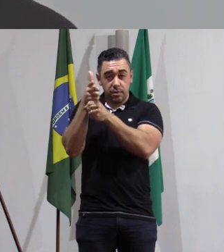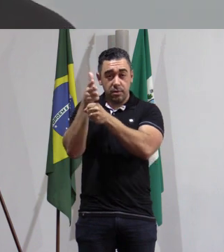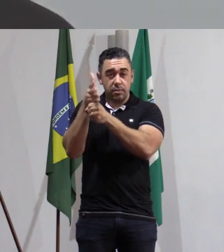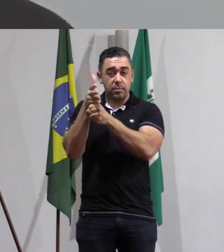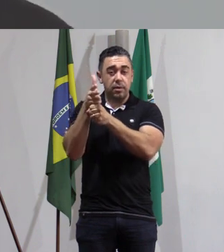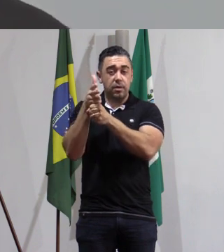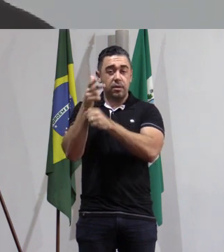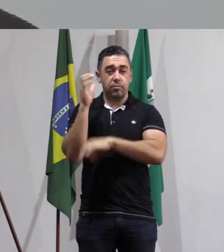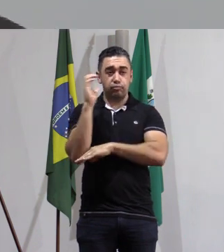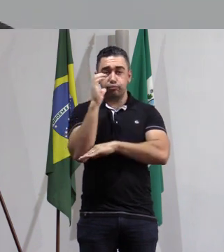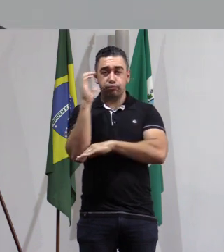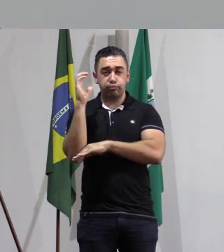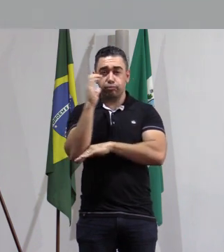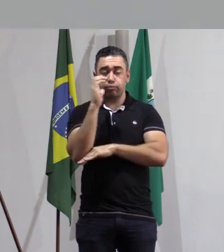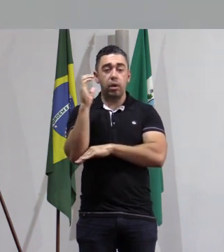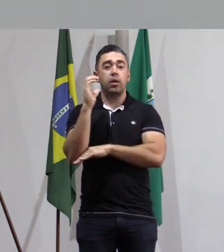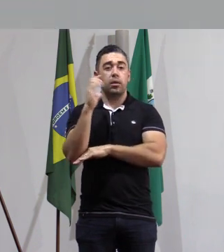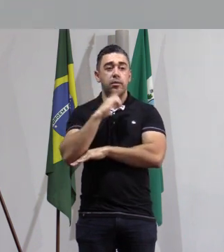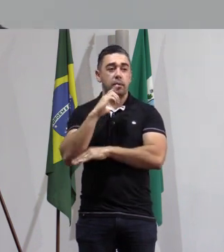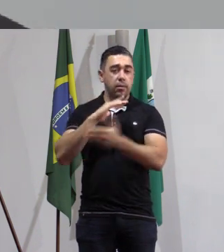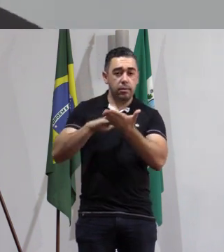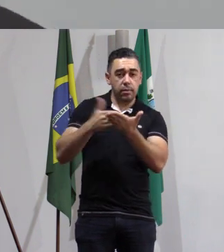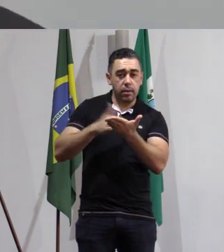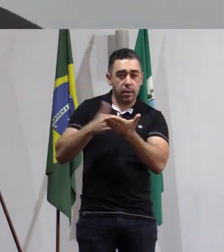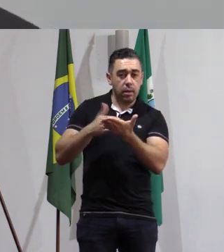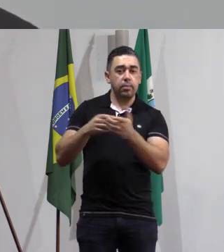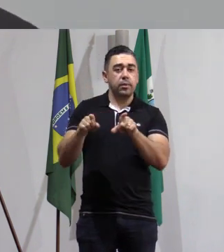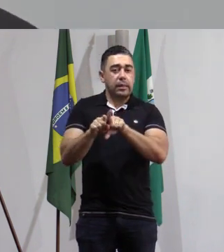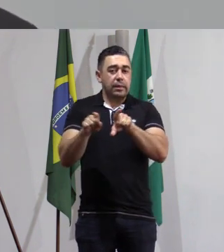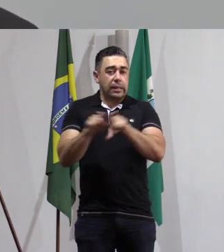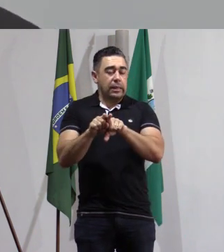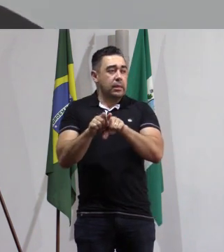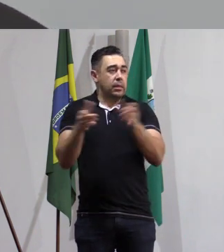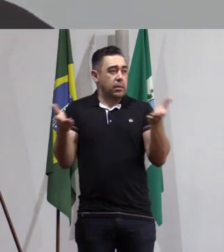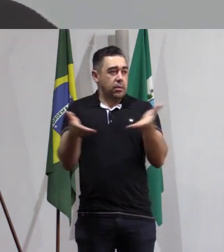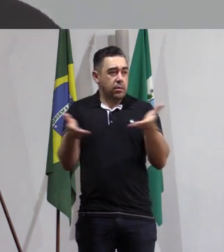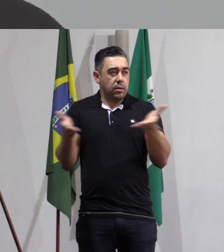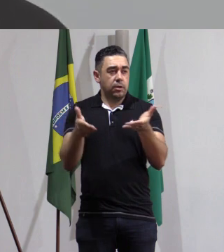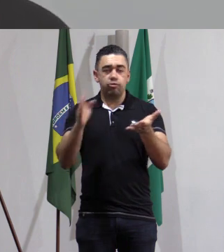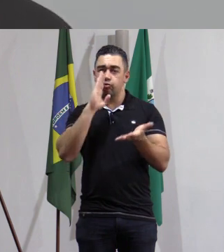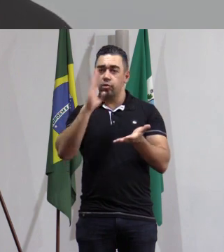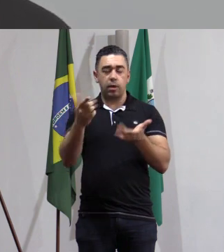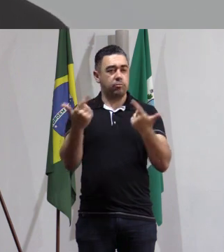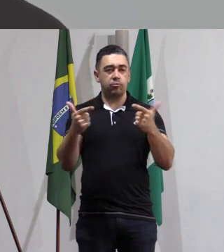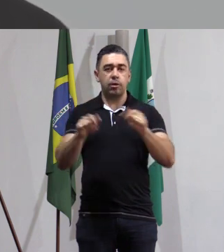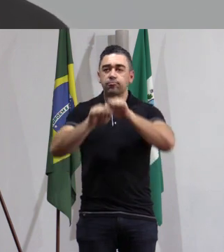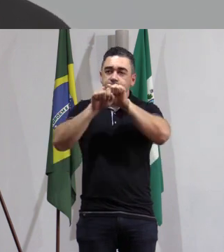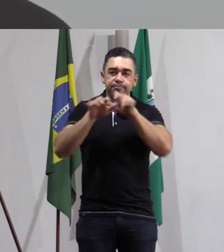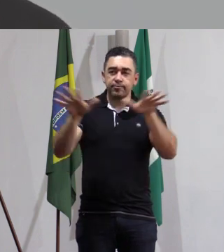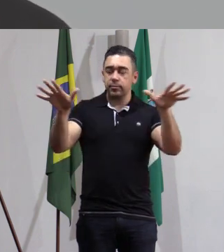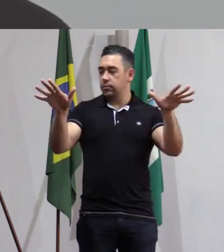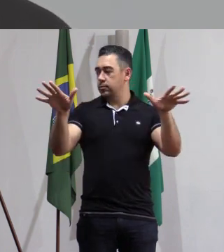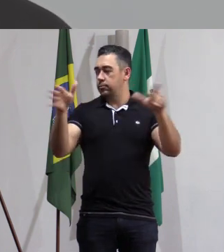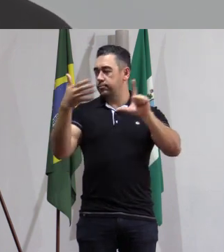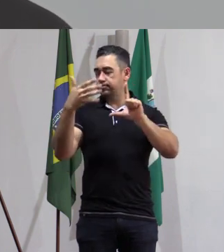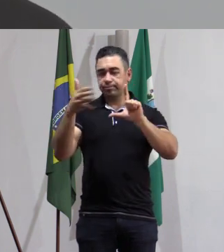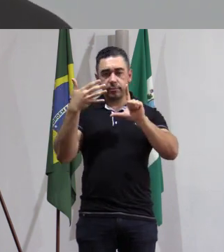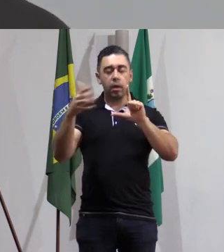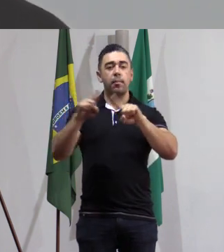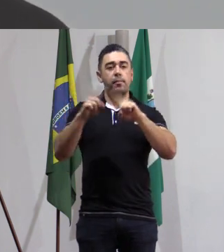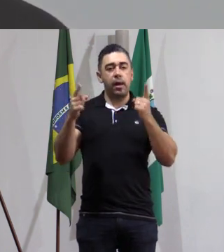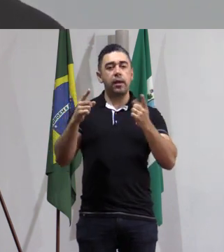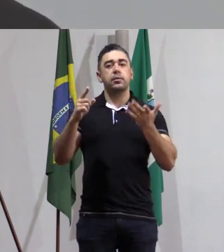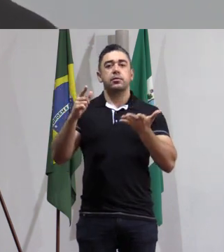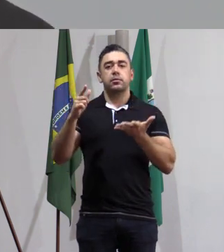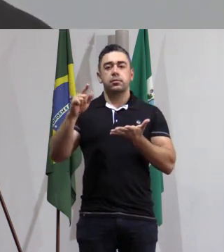a câmera que iria filmar os nossos intérpretes, agora diretamente não está sendo transmitido, mas logo na sequência